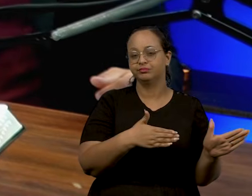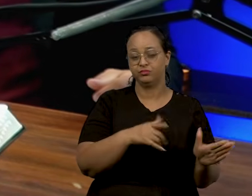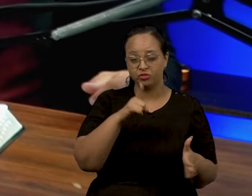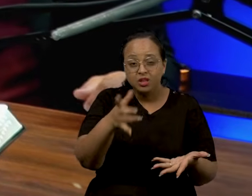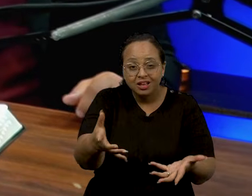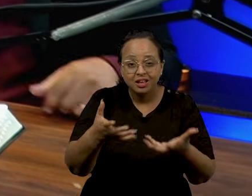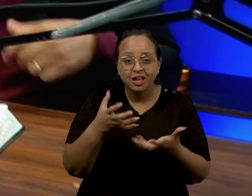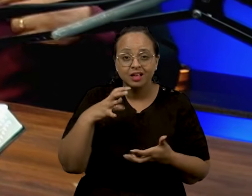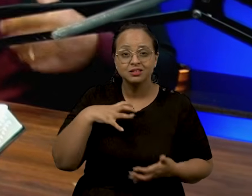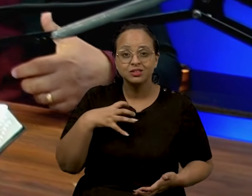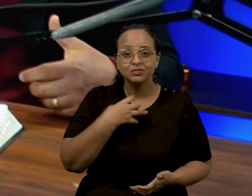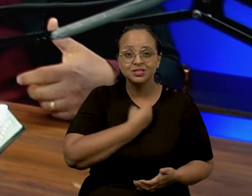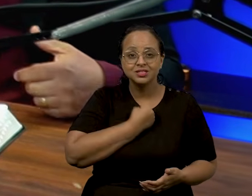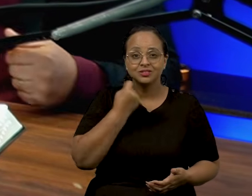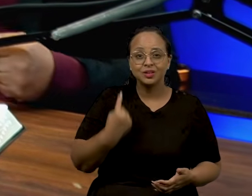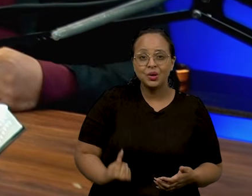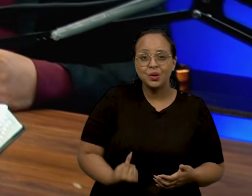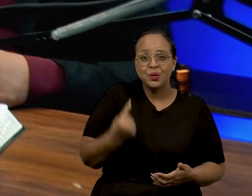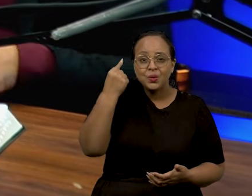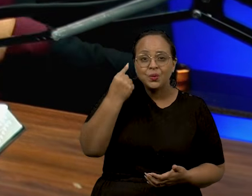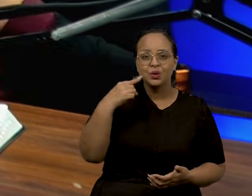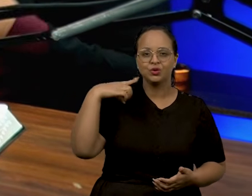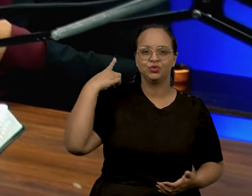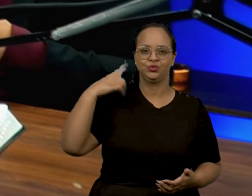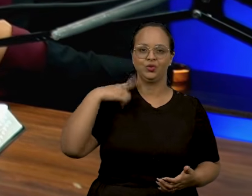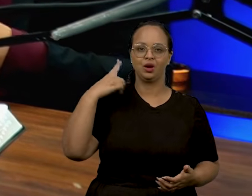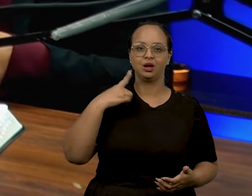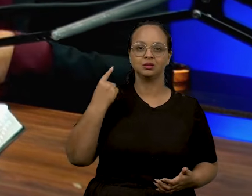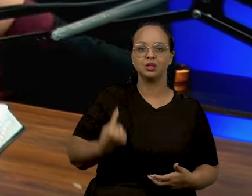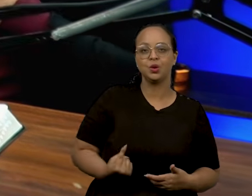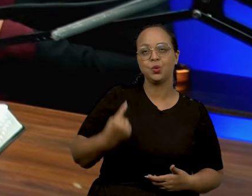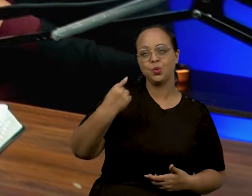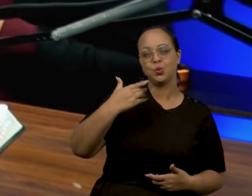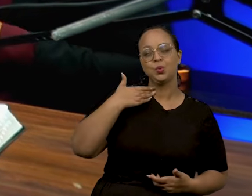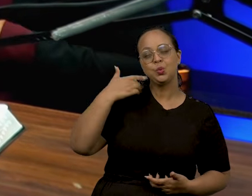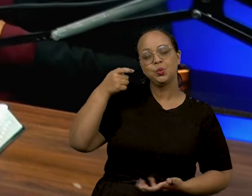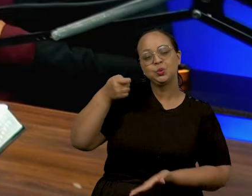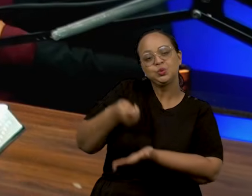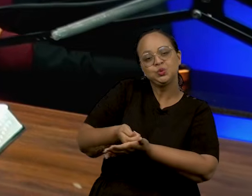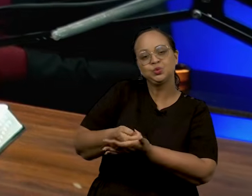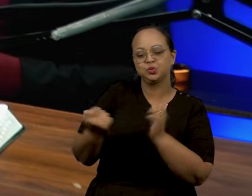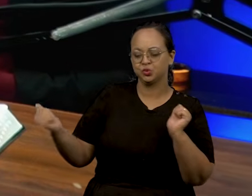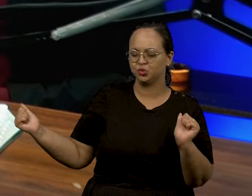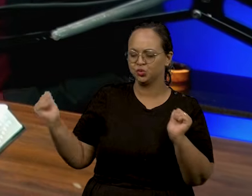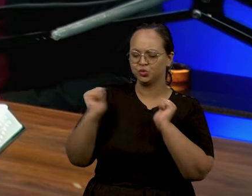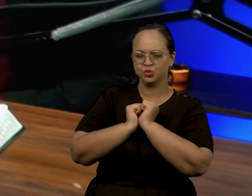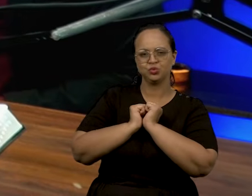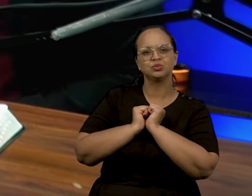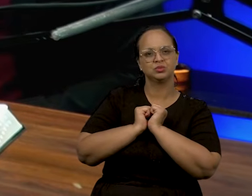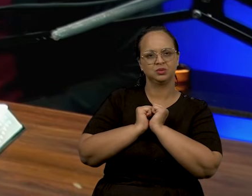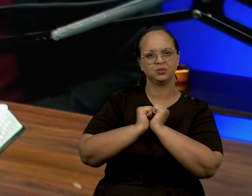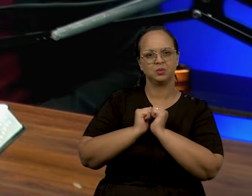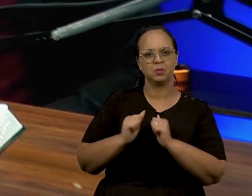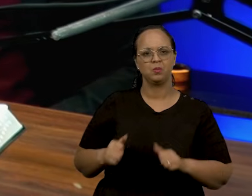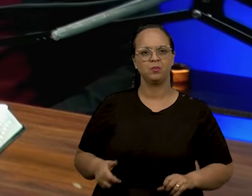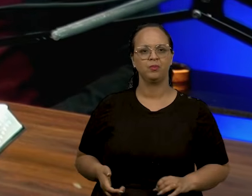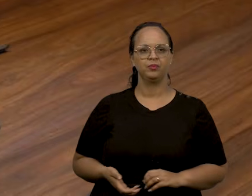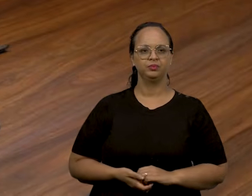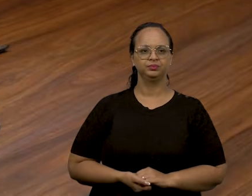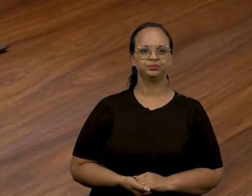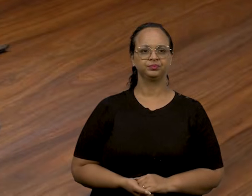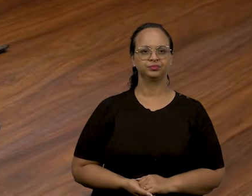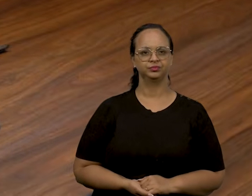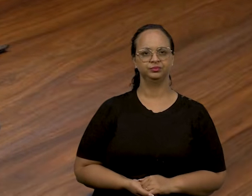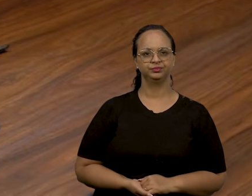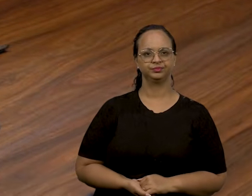nós temos um advogado, nós temos o juiz que está do nosso lado. Muito bom, Vitor. E é interessante o que o pastor Vitor